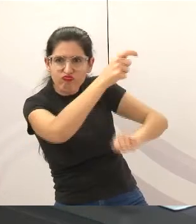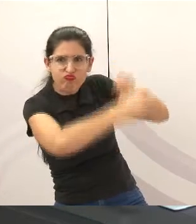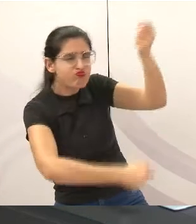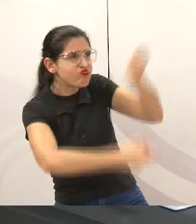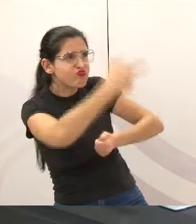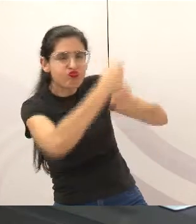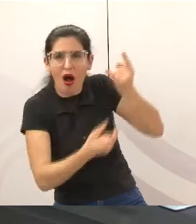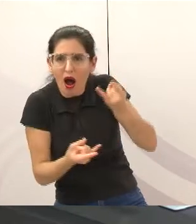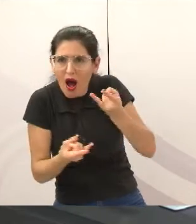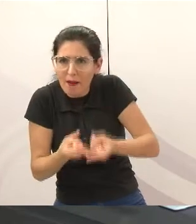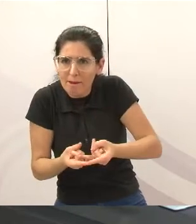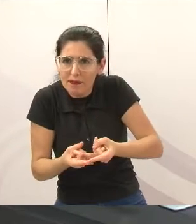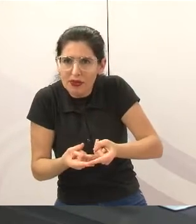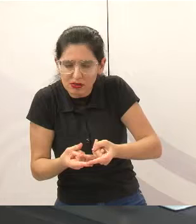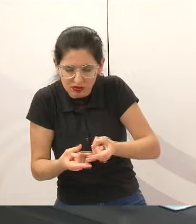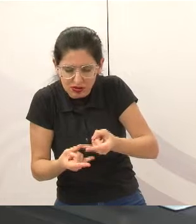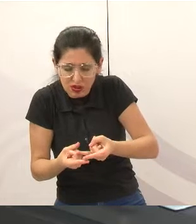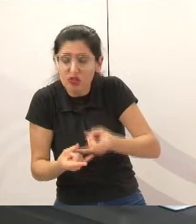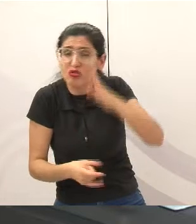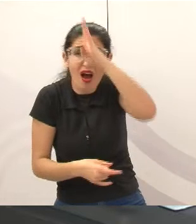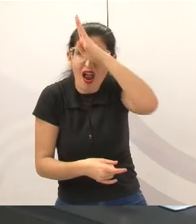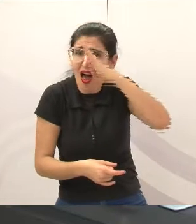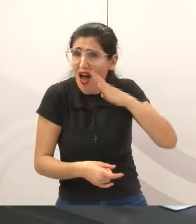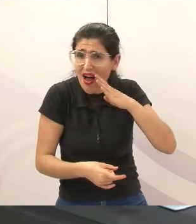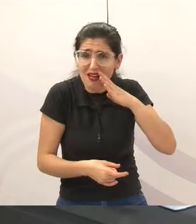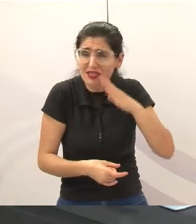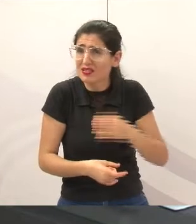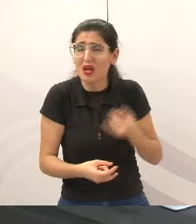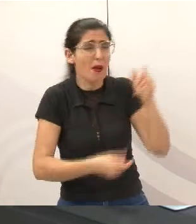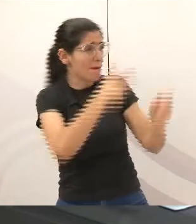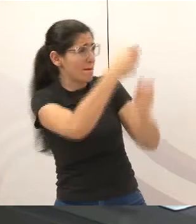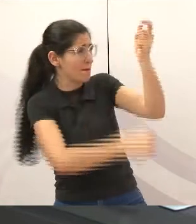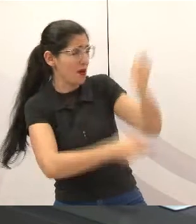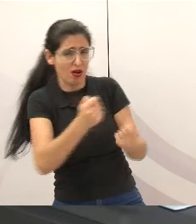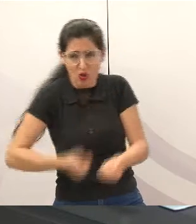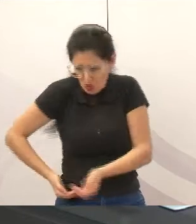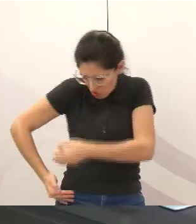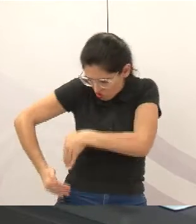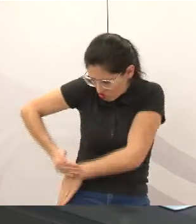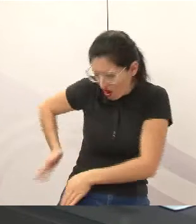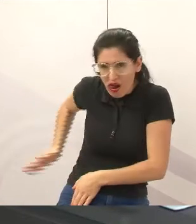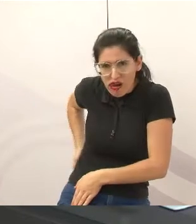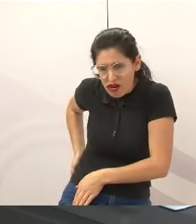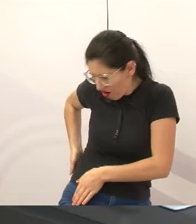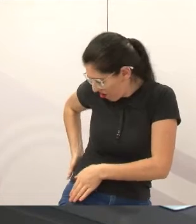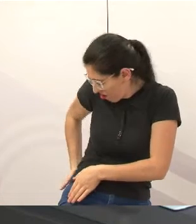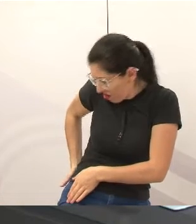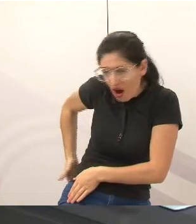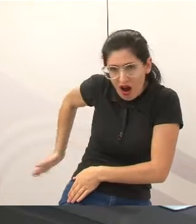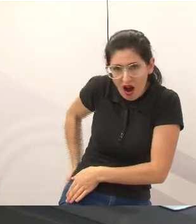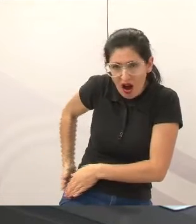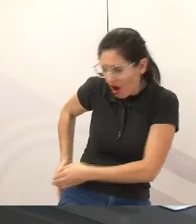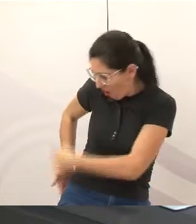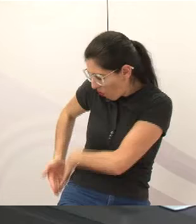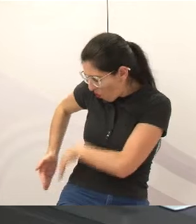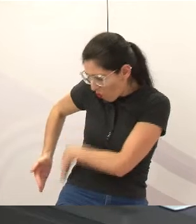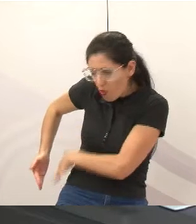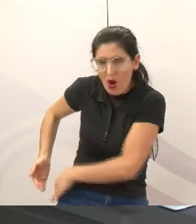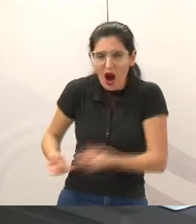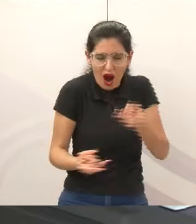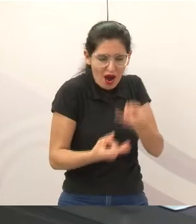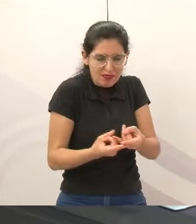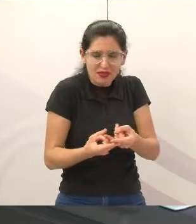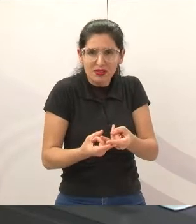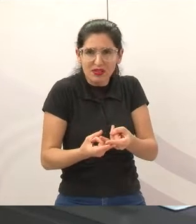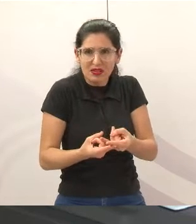de camisinha que ela quiser, de preservativos, e agora, com relação ao momento que nós estamos enfrentando